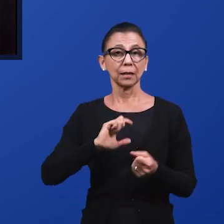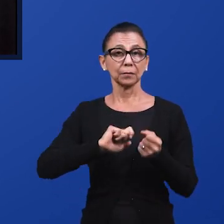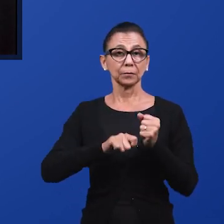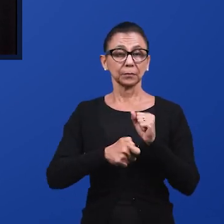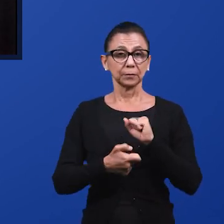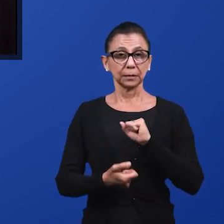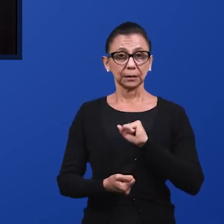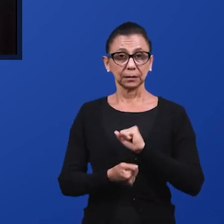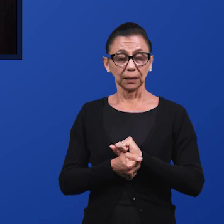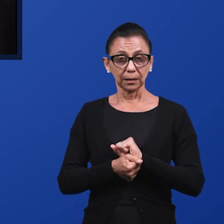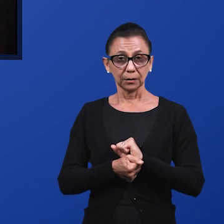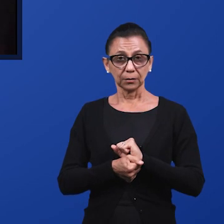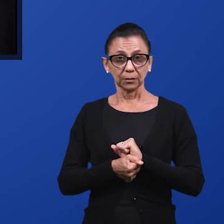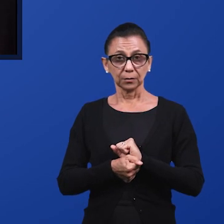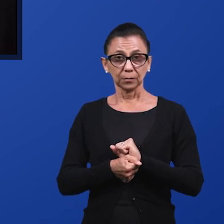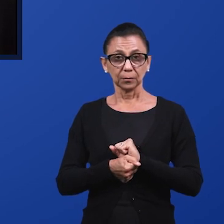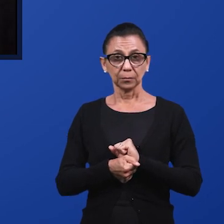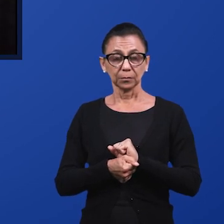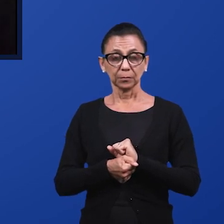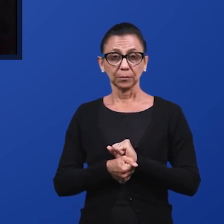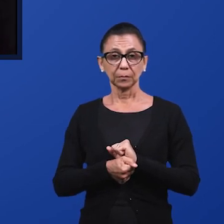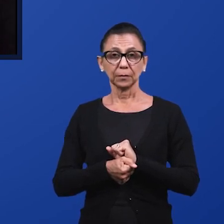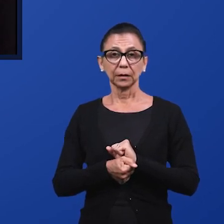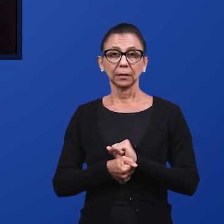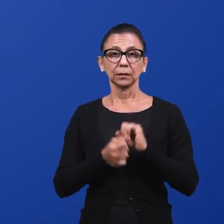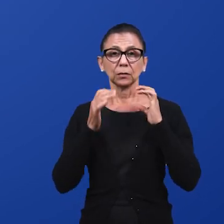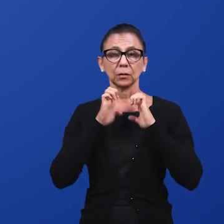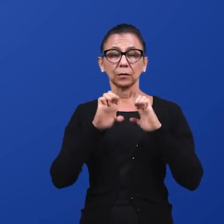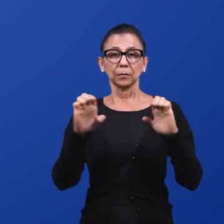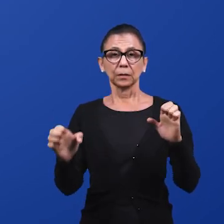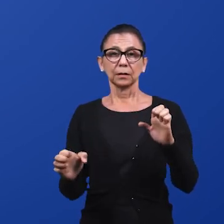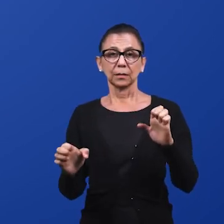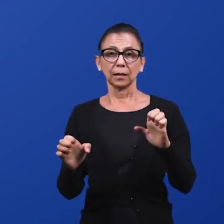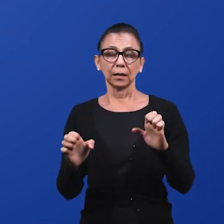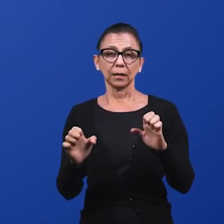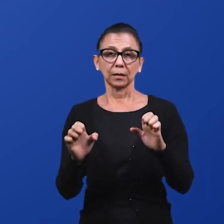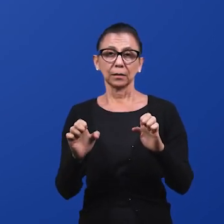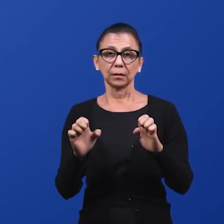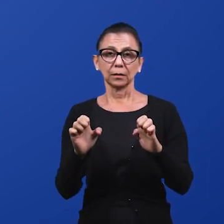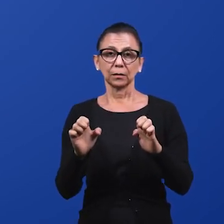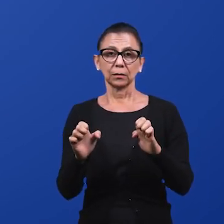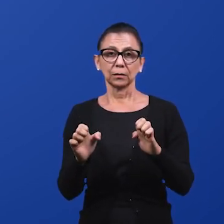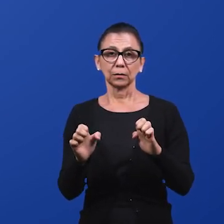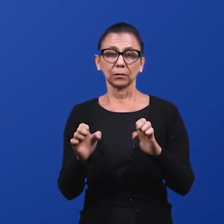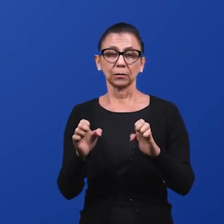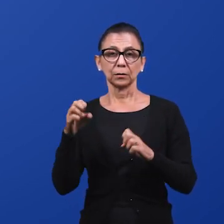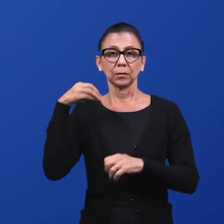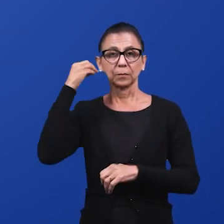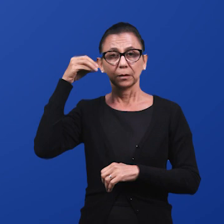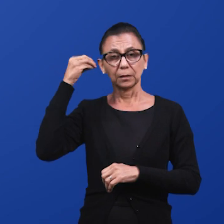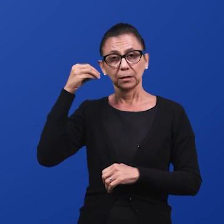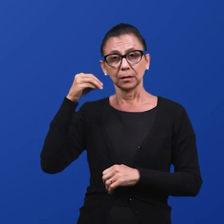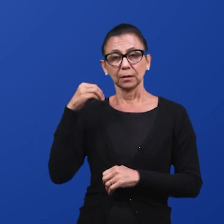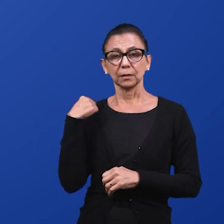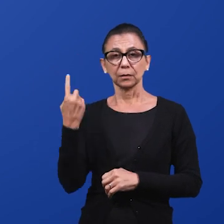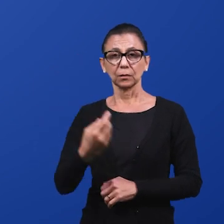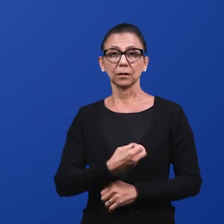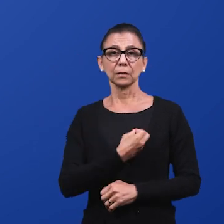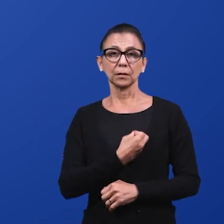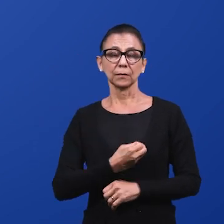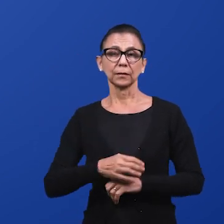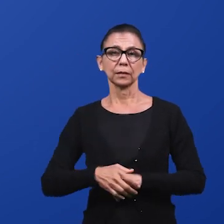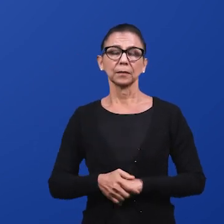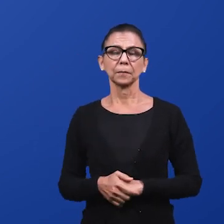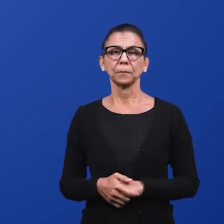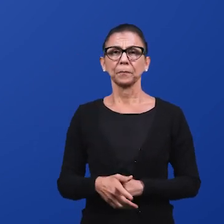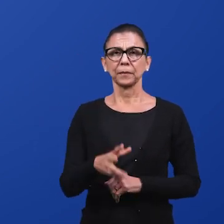possa se completar em nossas vidas. A paz do Senhor Jesus. Respondendo à pergunta de número 1, a resposta é não. Isso porque o mistério